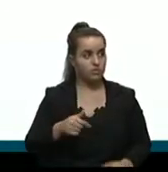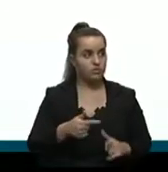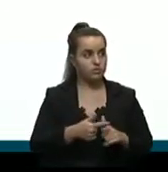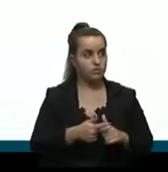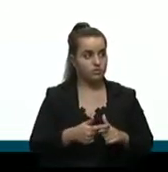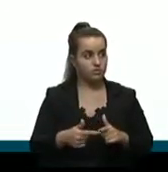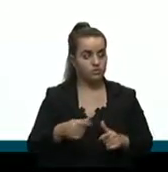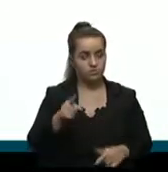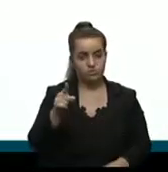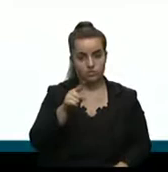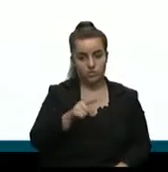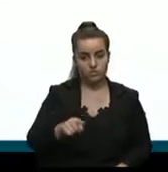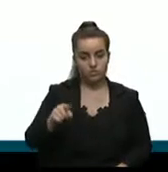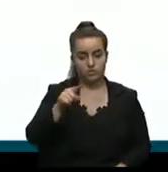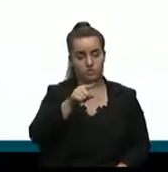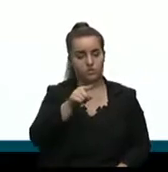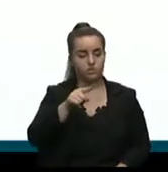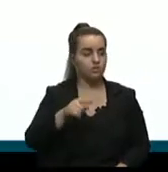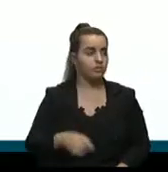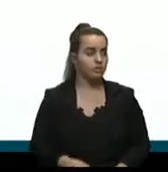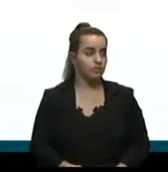dividido pelo desvio padrão.